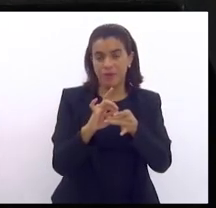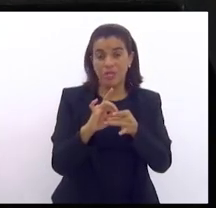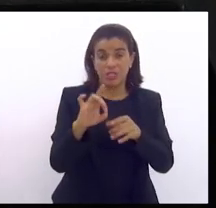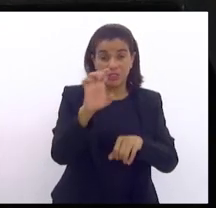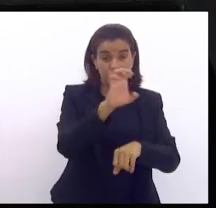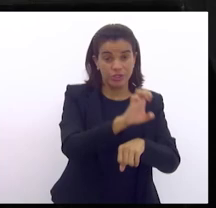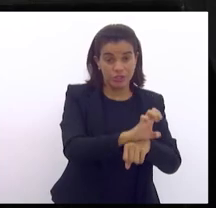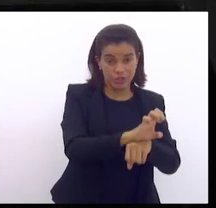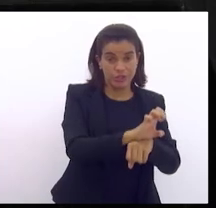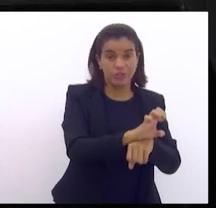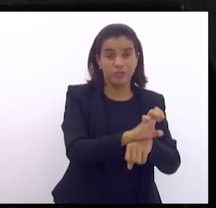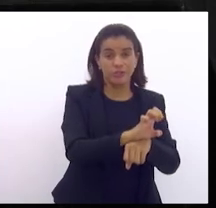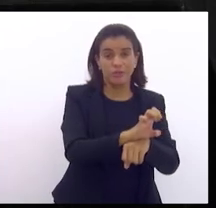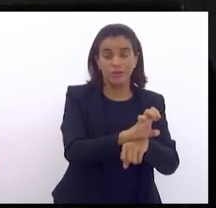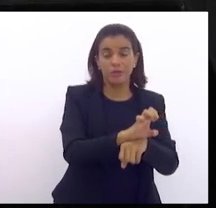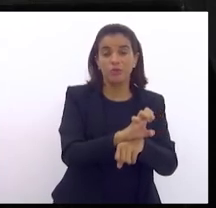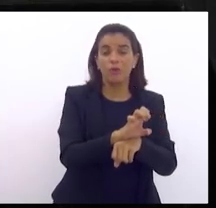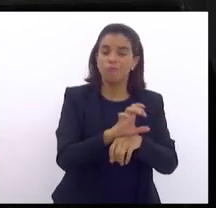estadual